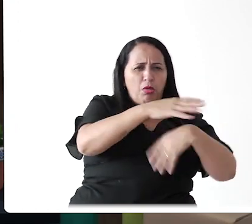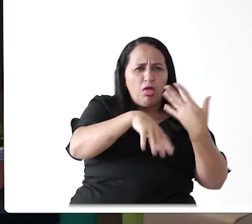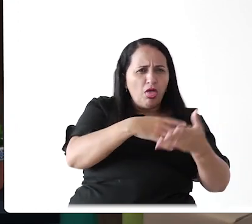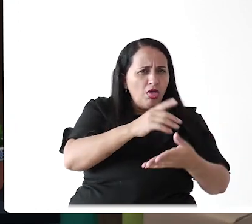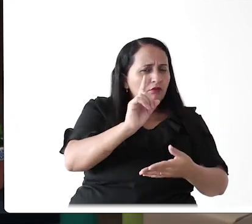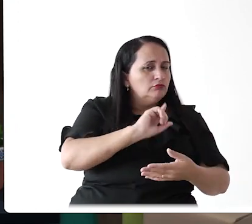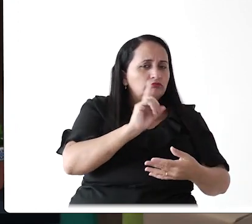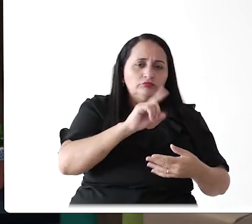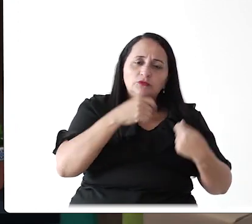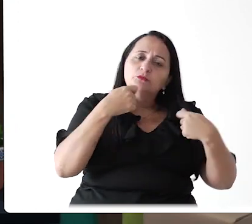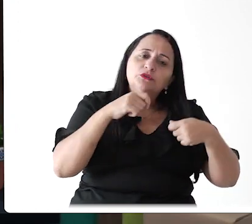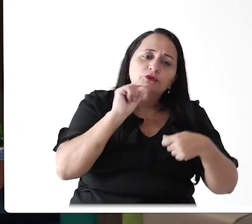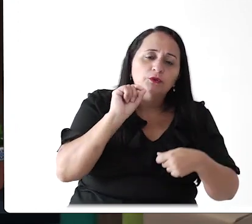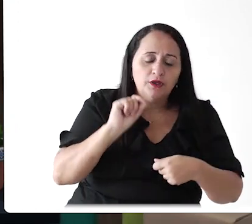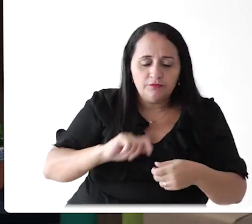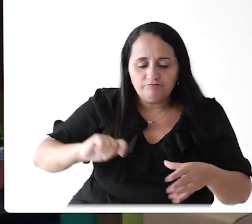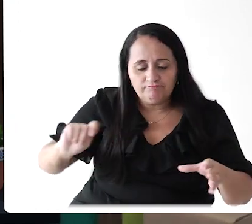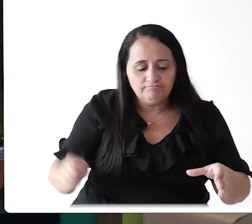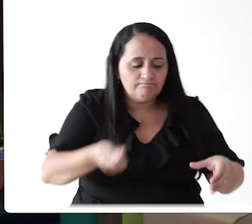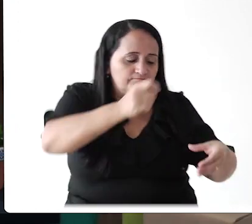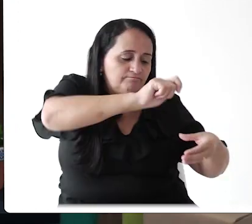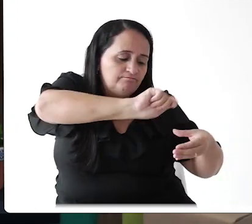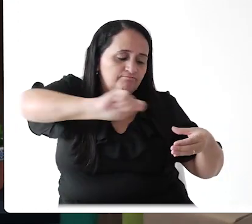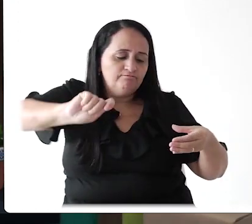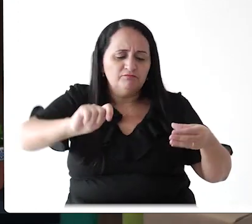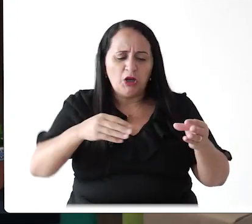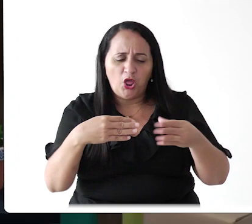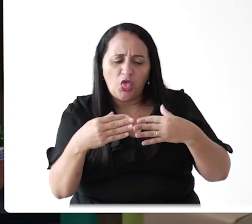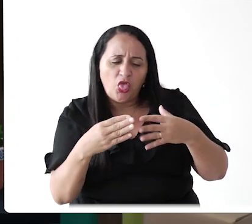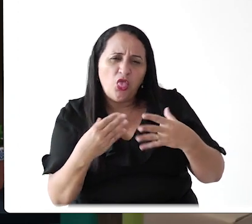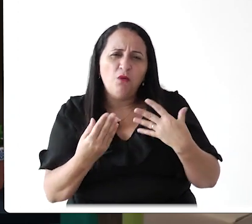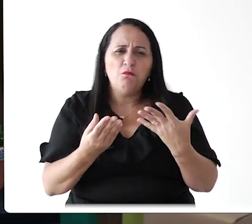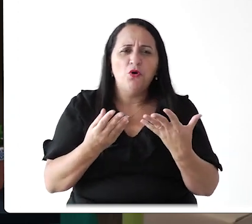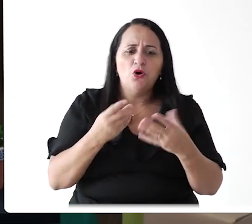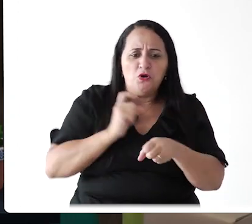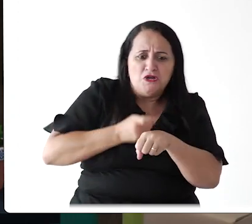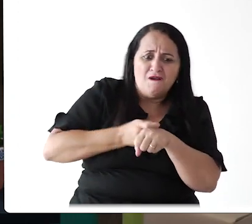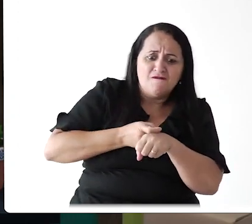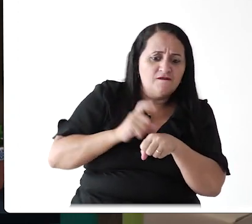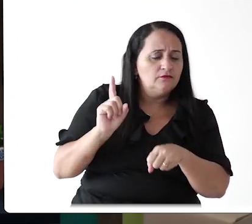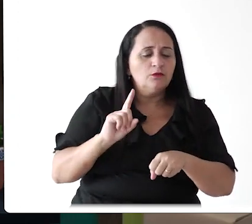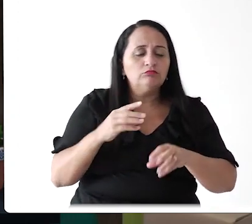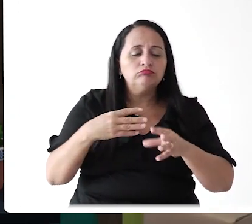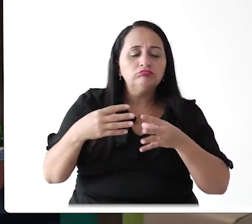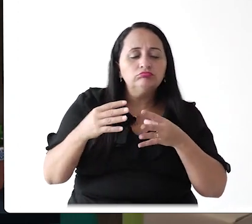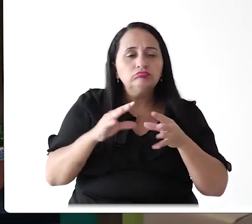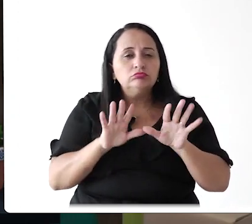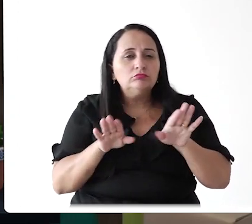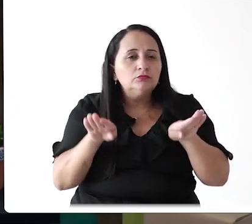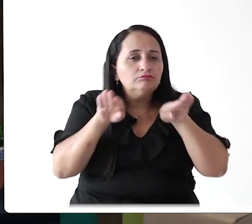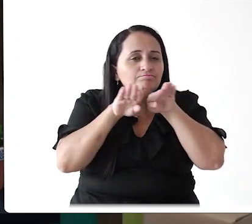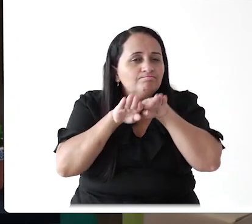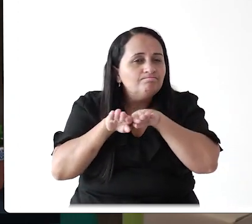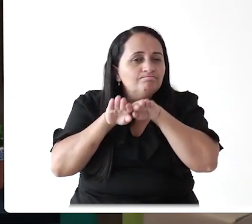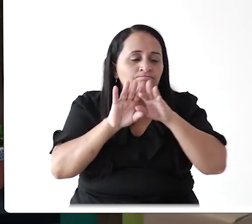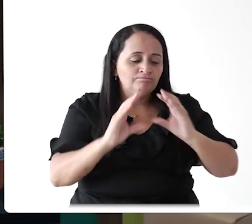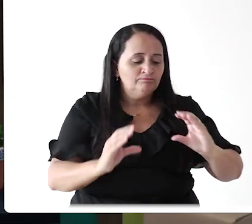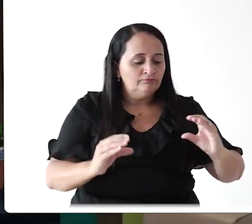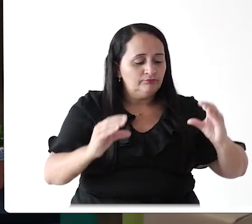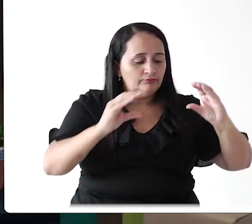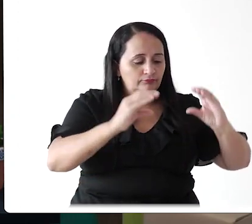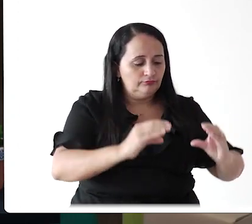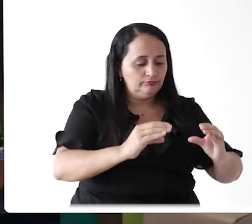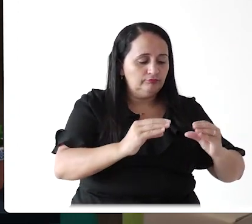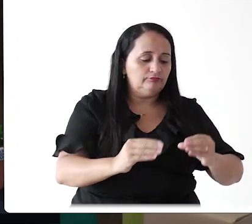né, na medida certa, para que não fique nem muito mole, nem muito dura, né? Então, assim como exige a